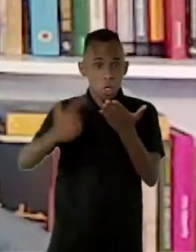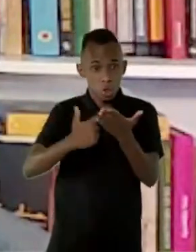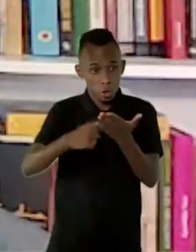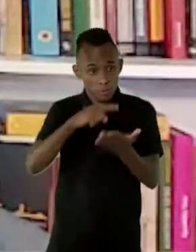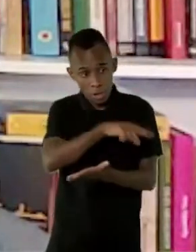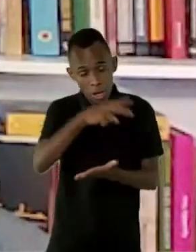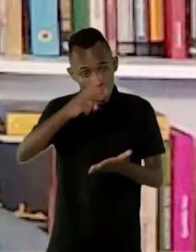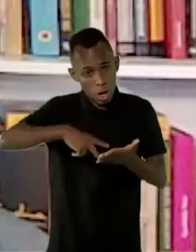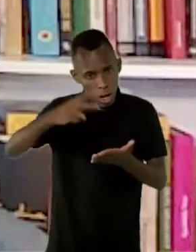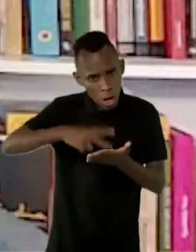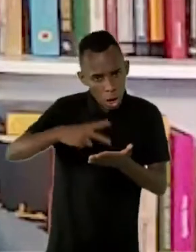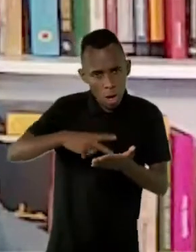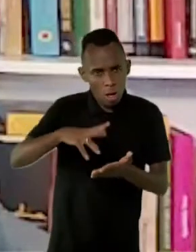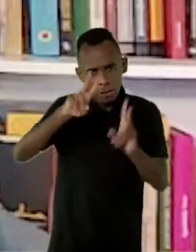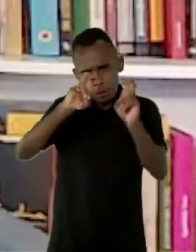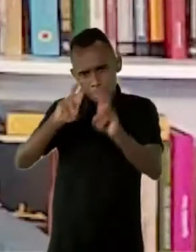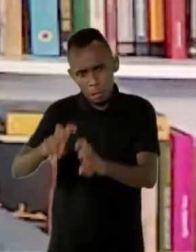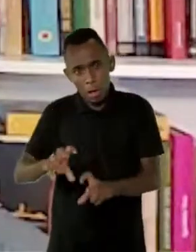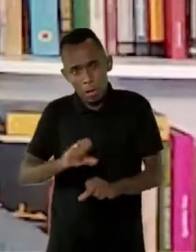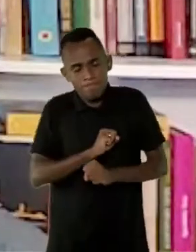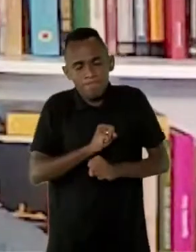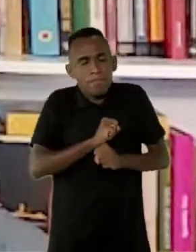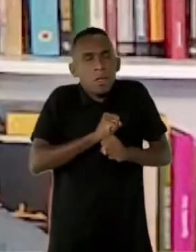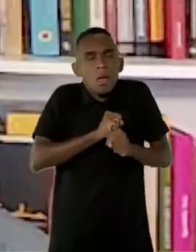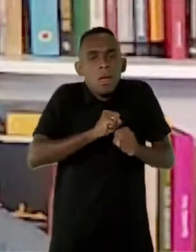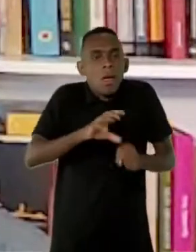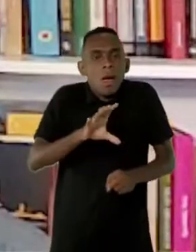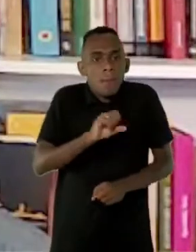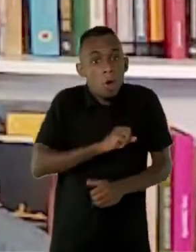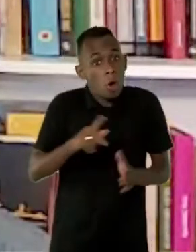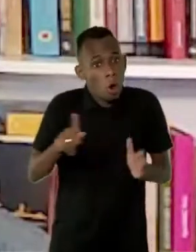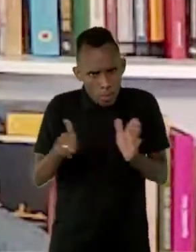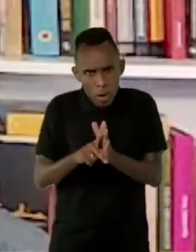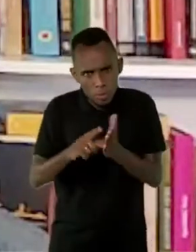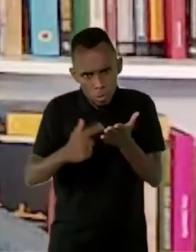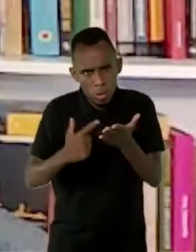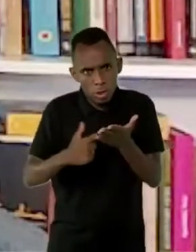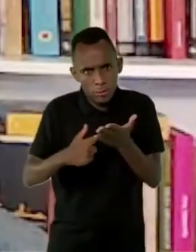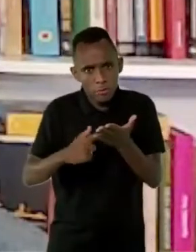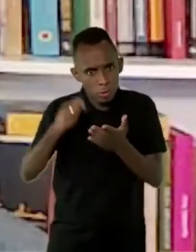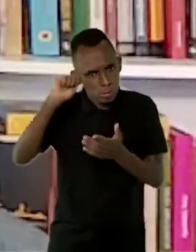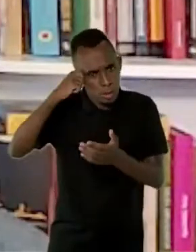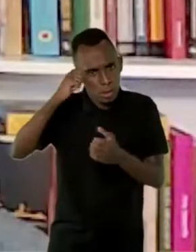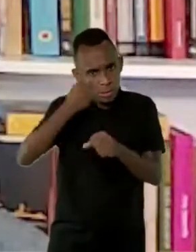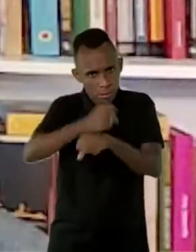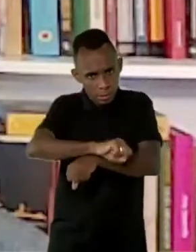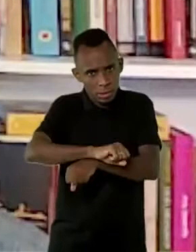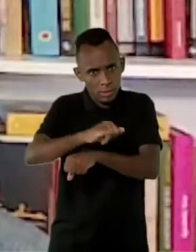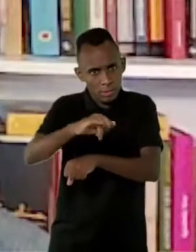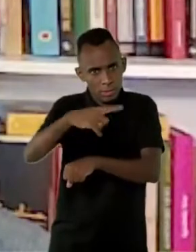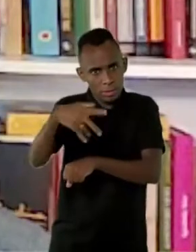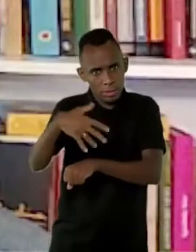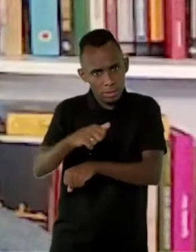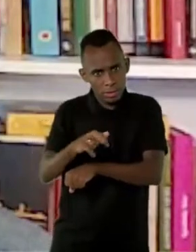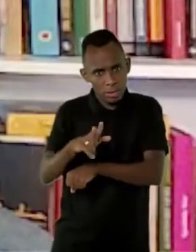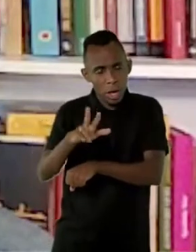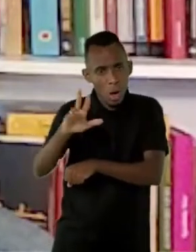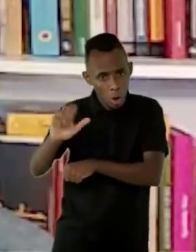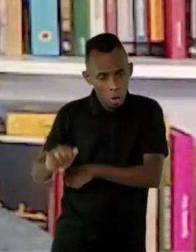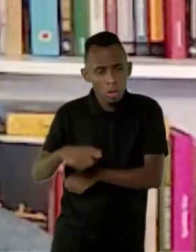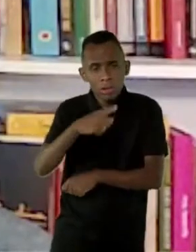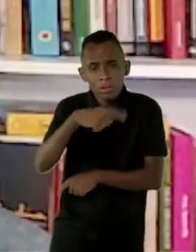né, ultra-românticos, como é o caso da própria Escrava Isaura, né, em si, né? E quando você lê a Carolina,